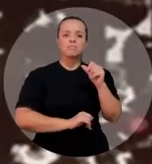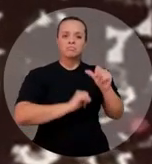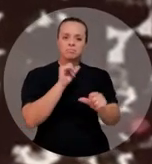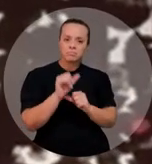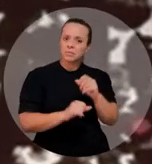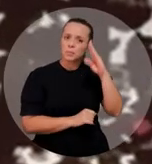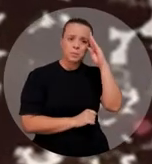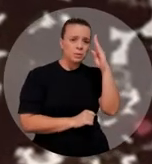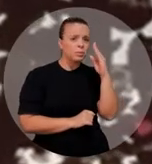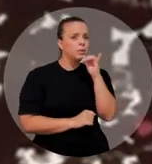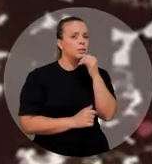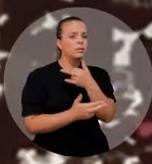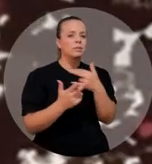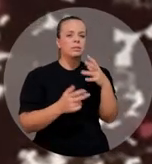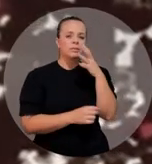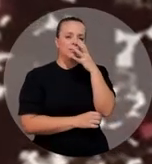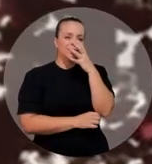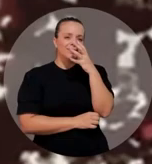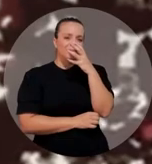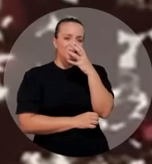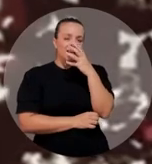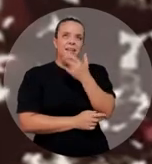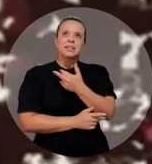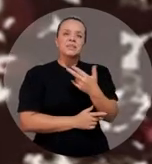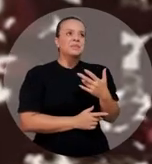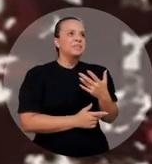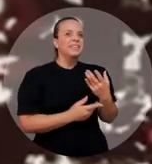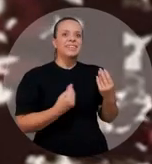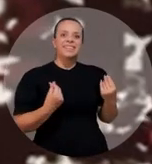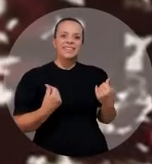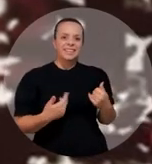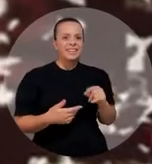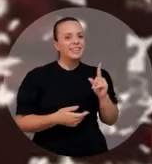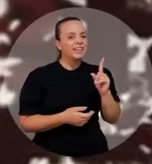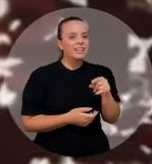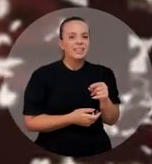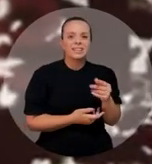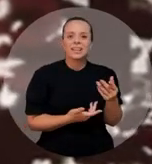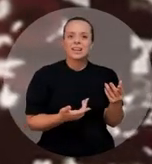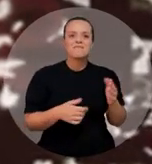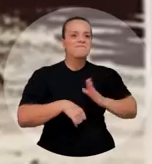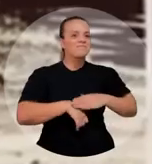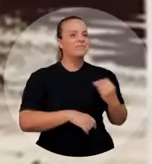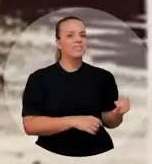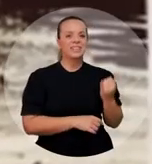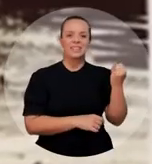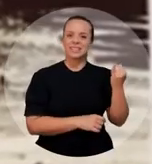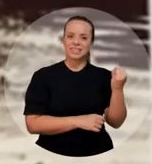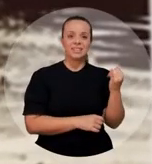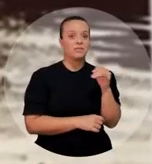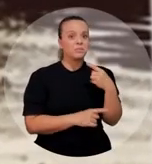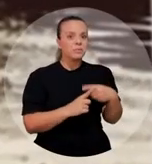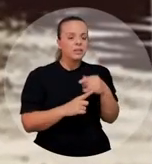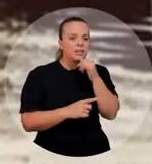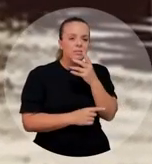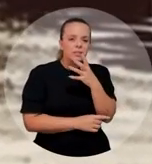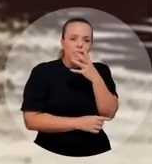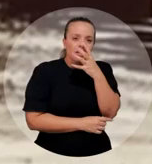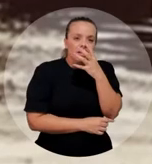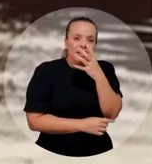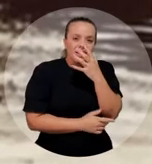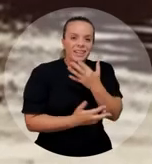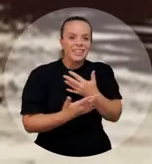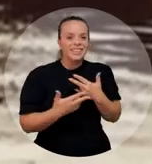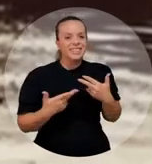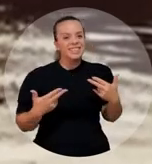transformar, principalmente naquilo que te inspira, naquilo que você admira, que eu acho que é o mais importante de tudo, é você chegar